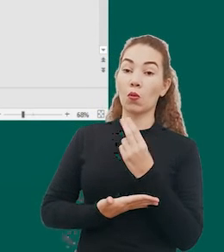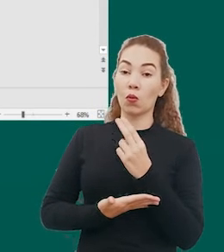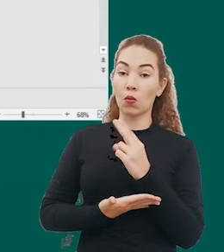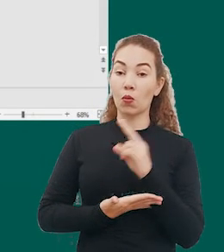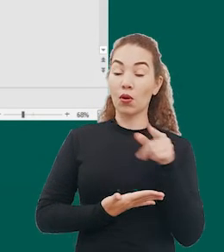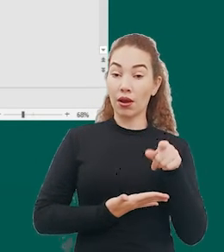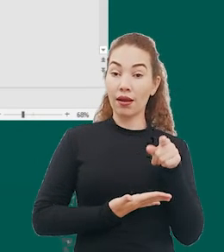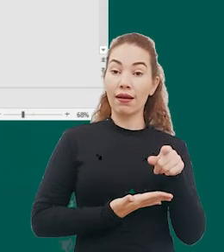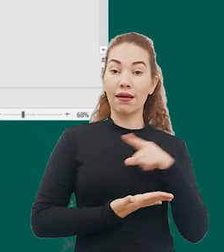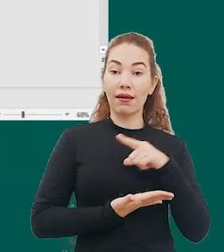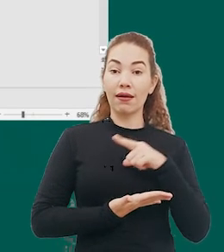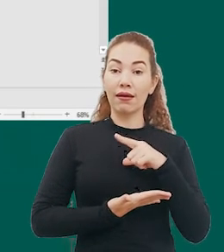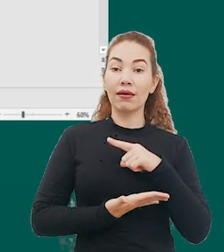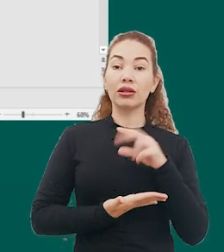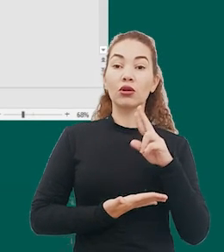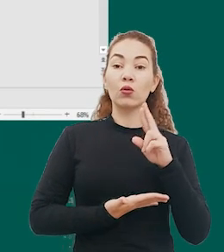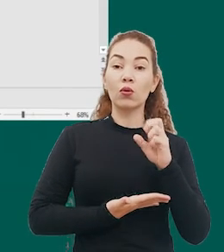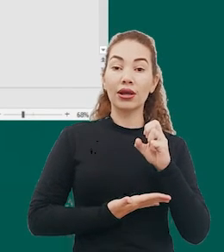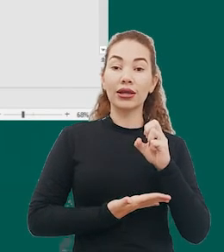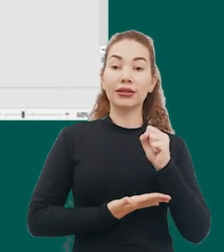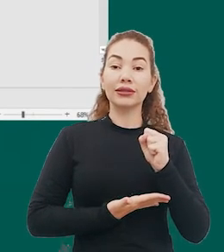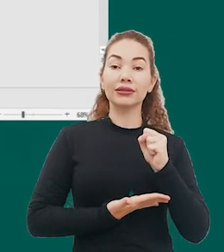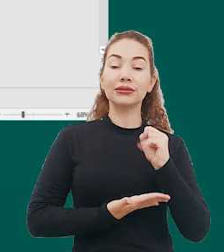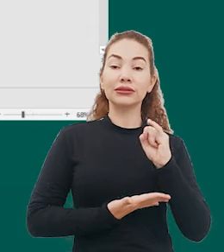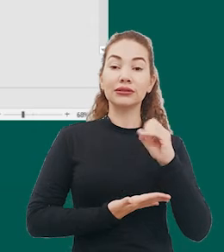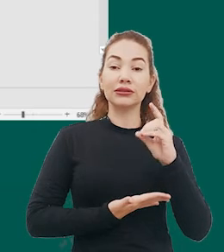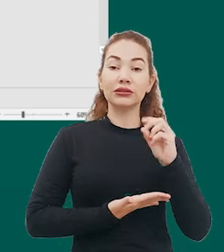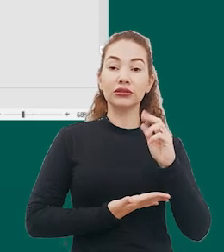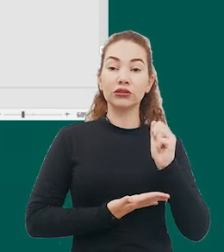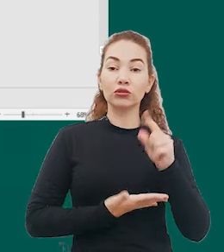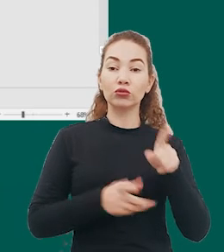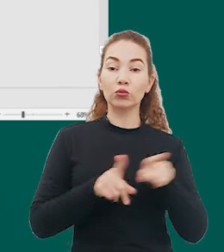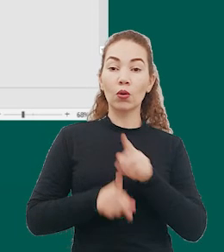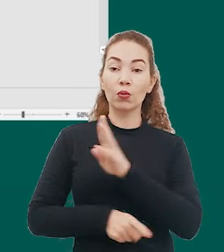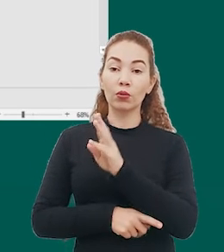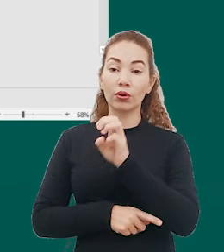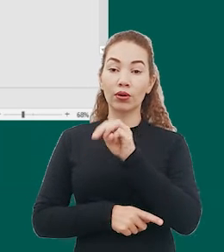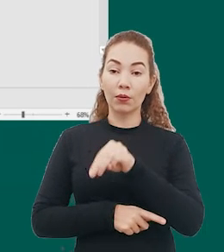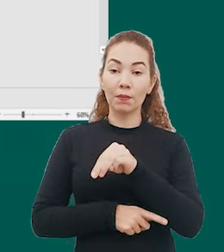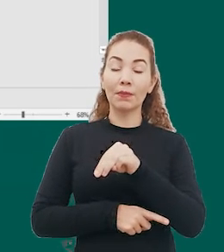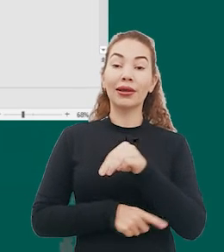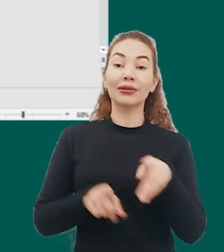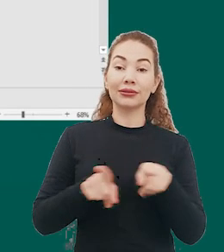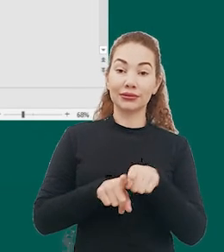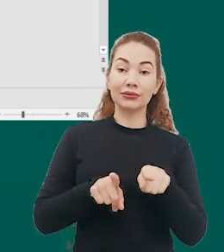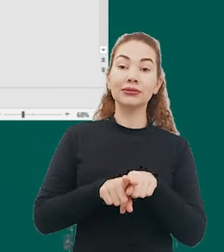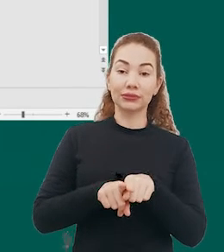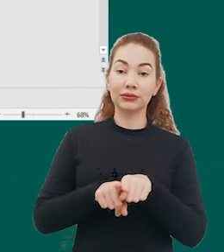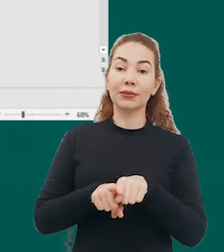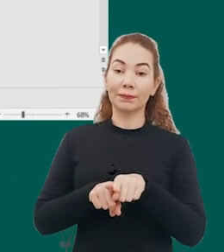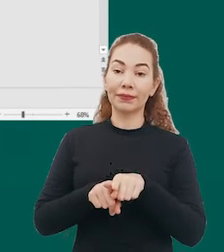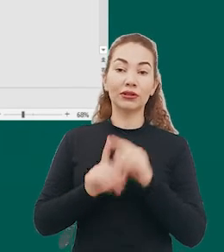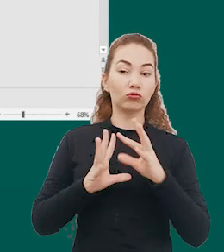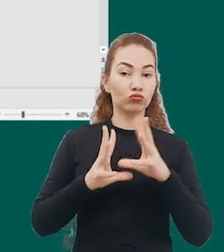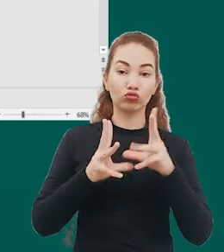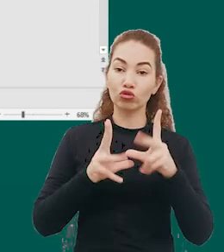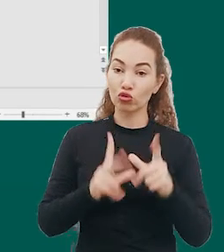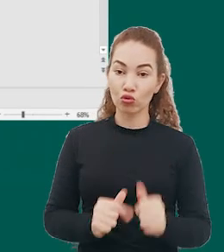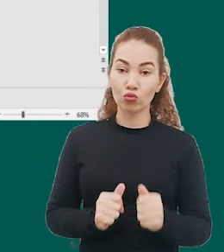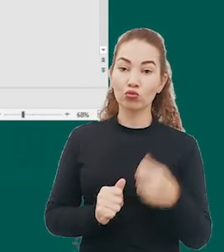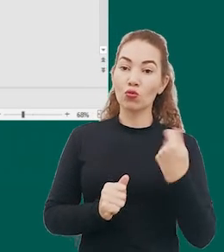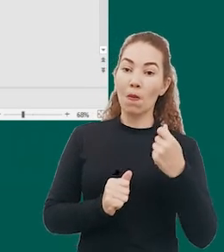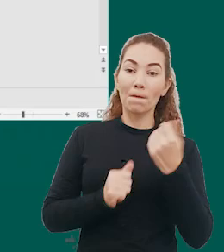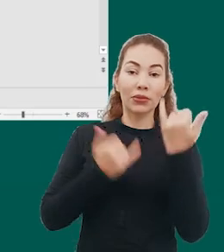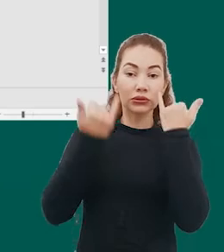auxílio emergencial residual e o benefício emergencial de prevenção do emprego e da renda, que é o BEM, ele precisa